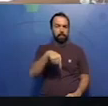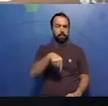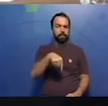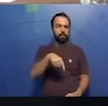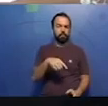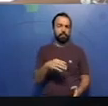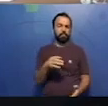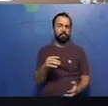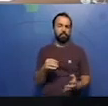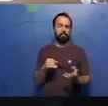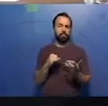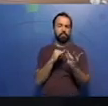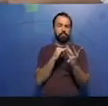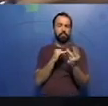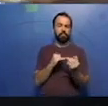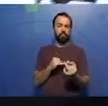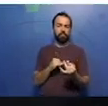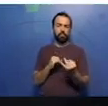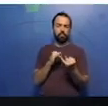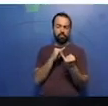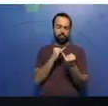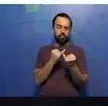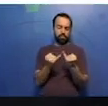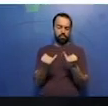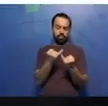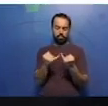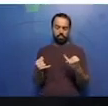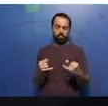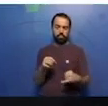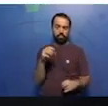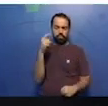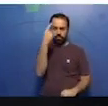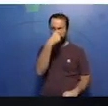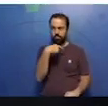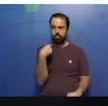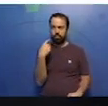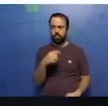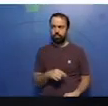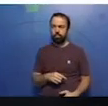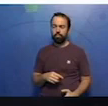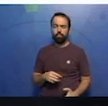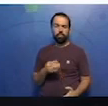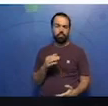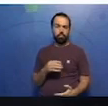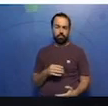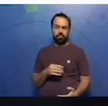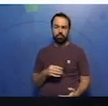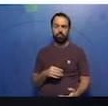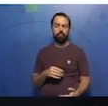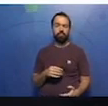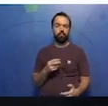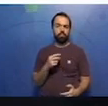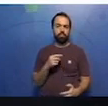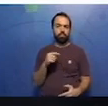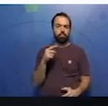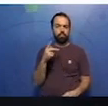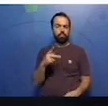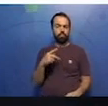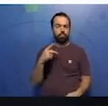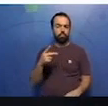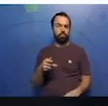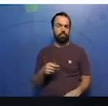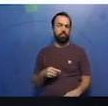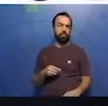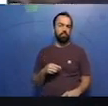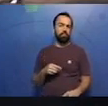passaram meia hora. Então, nós dizemos que são 3 horas e meia. Meia de